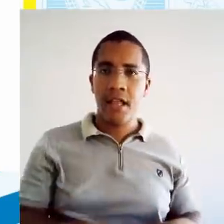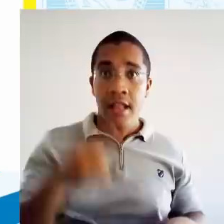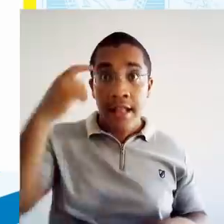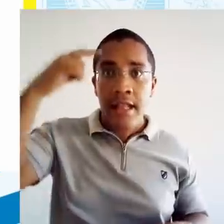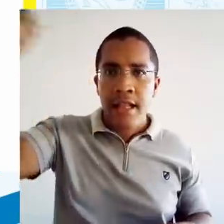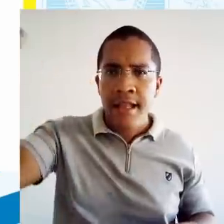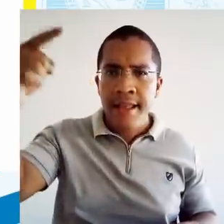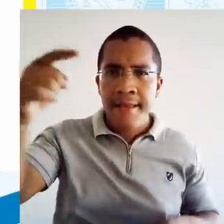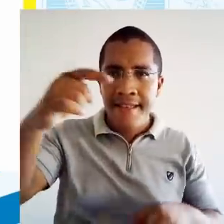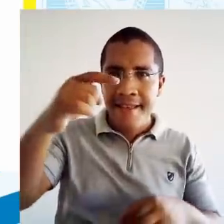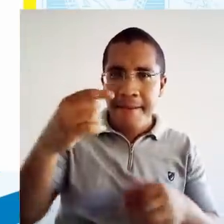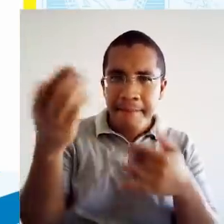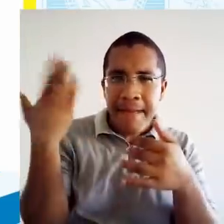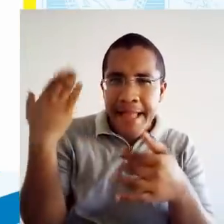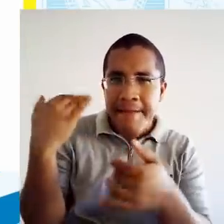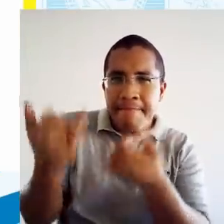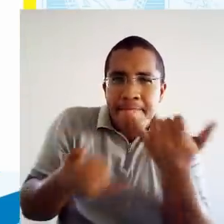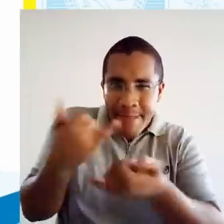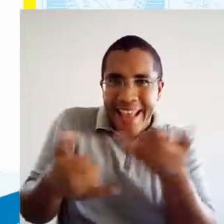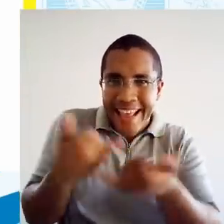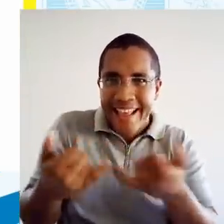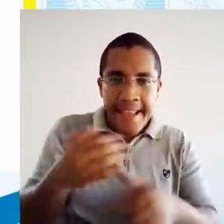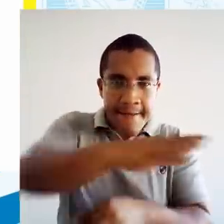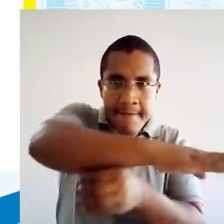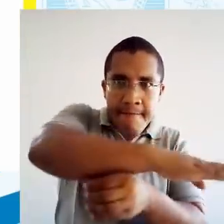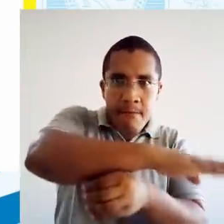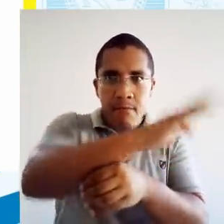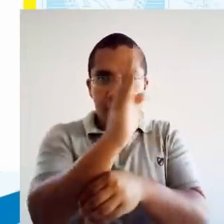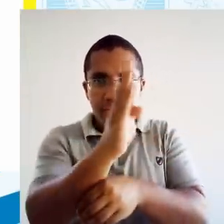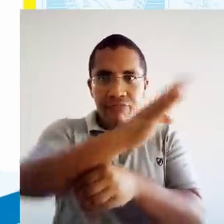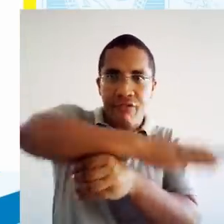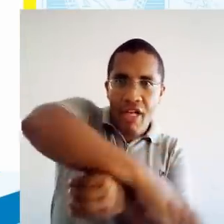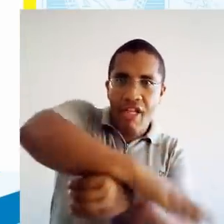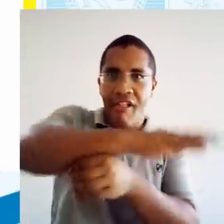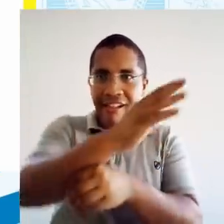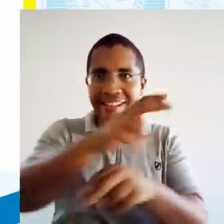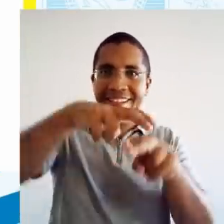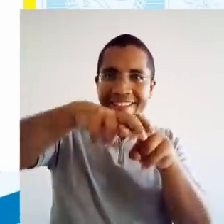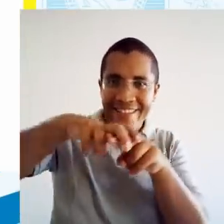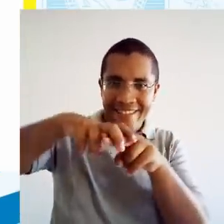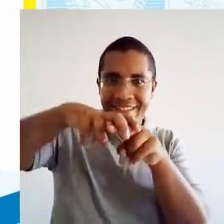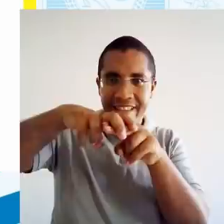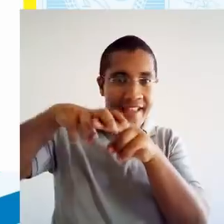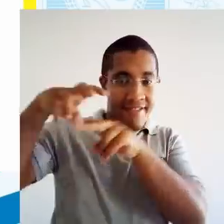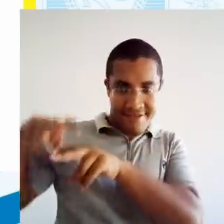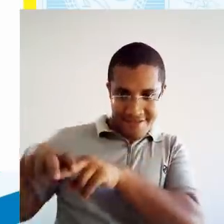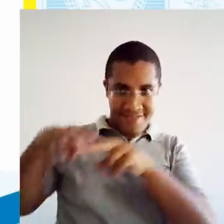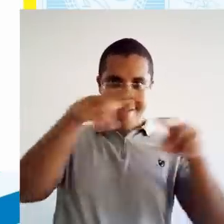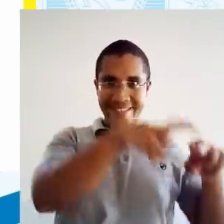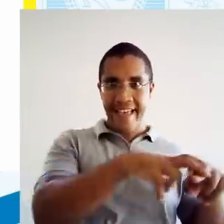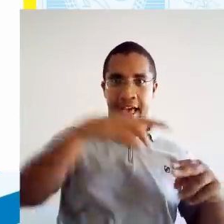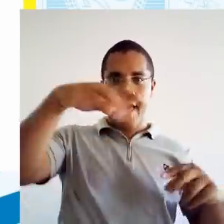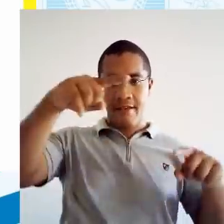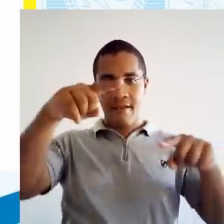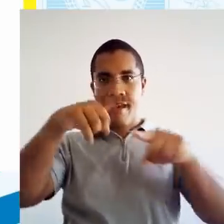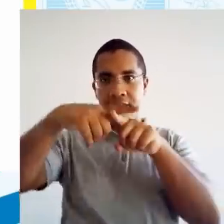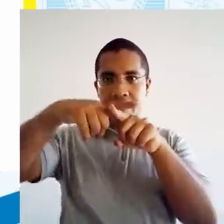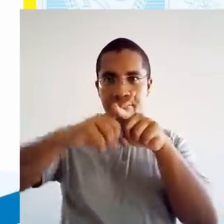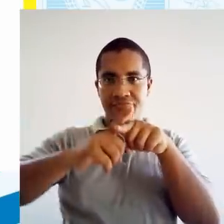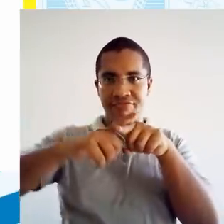Pronto. A gangorra, na realidade, ele é um exemplo aí de uma alavanca, onde a gente tem a